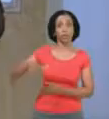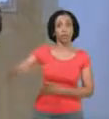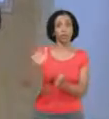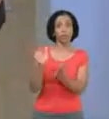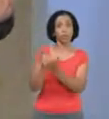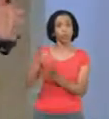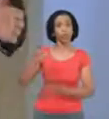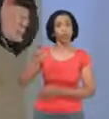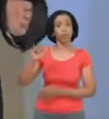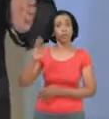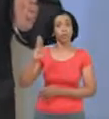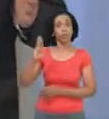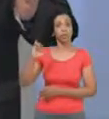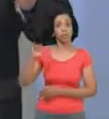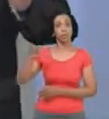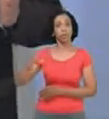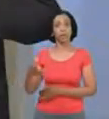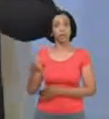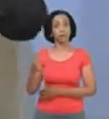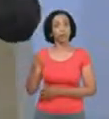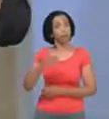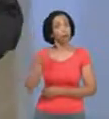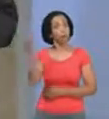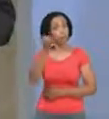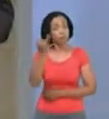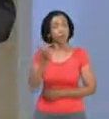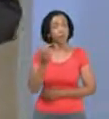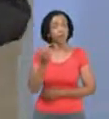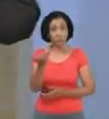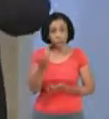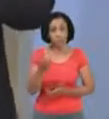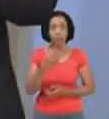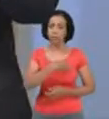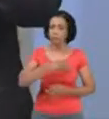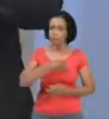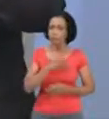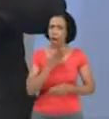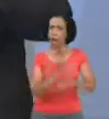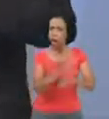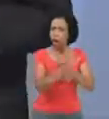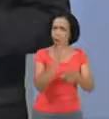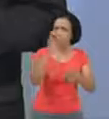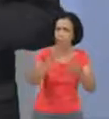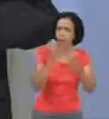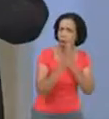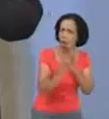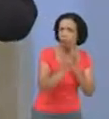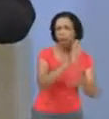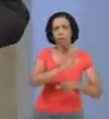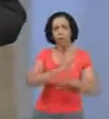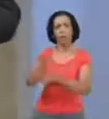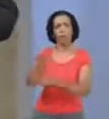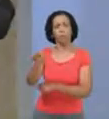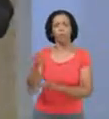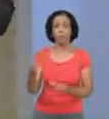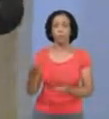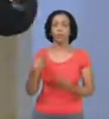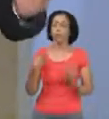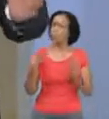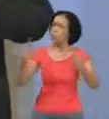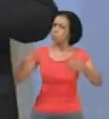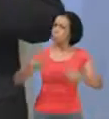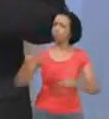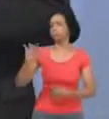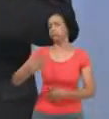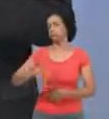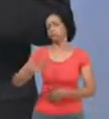também. Por isso, vale a pena investir para enviar mais missionários para as comunidades ribeirinhas da Amazônia. Os